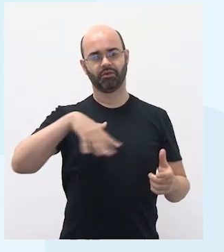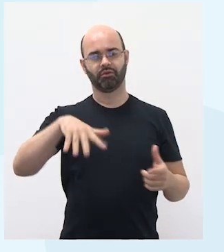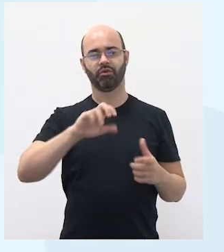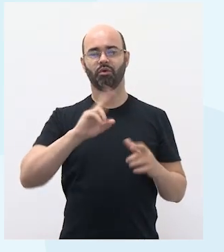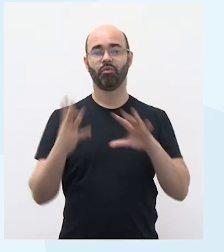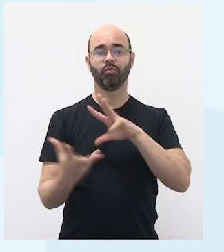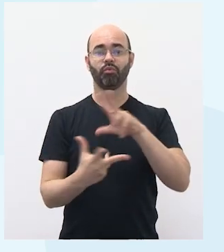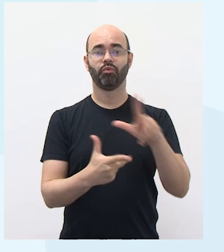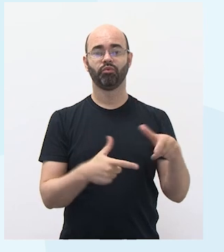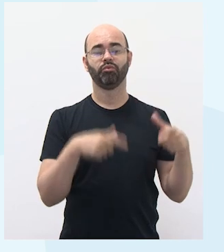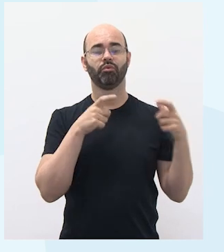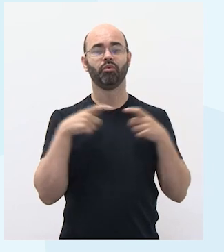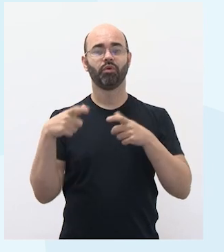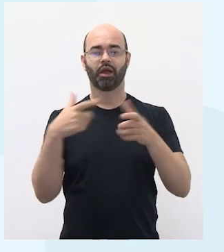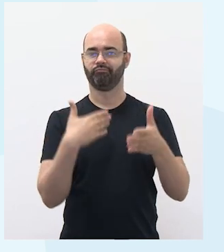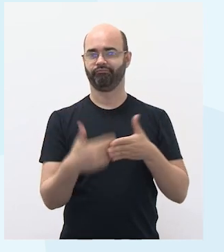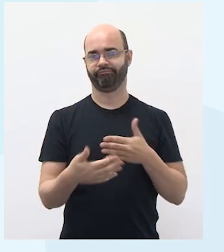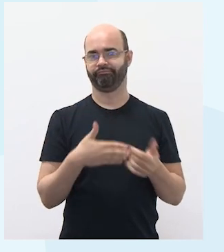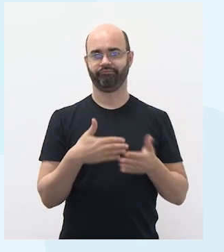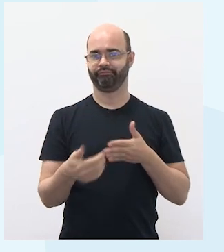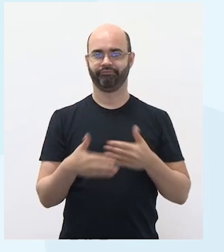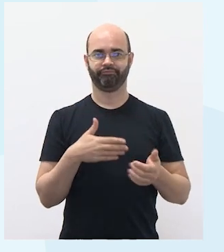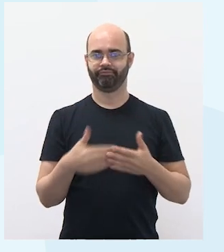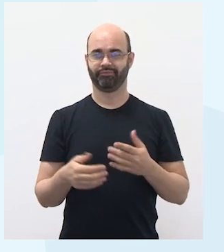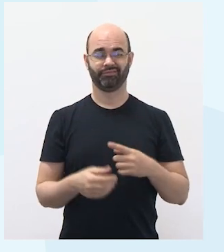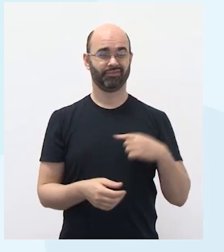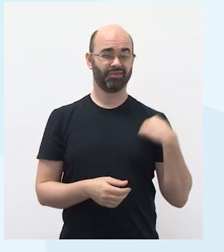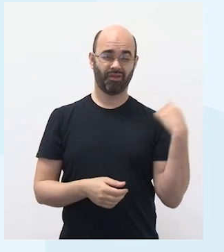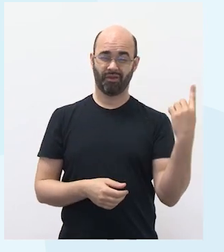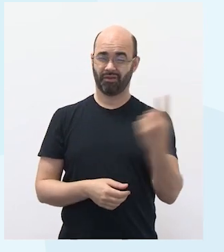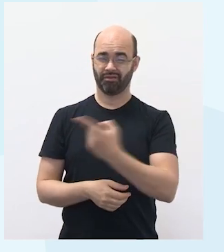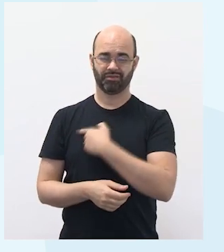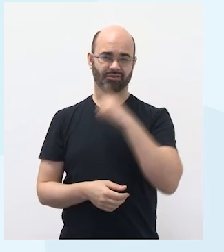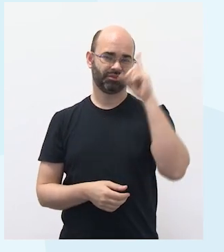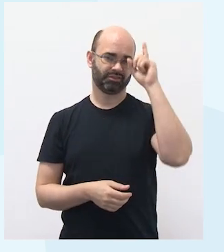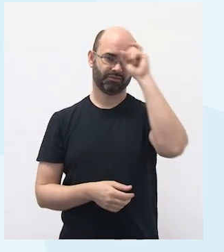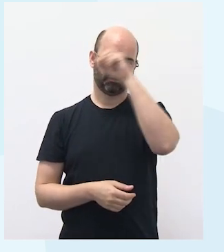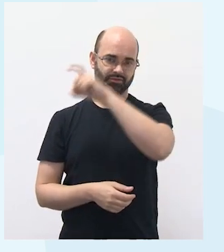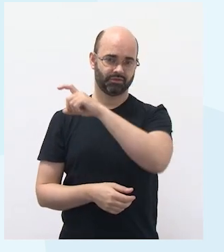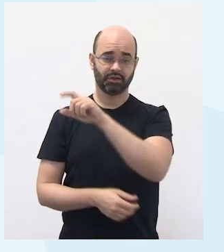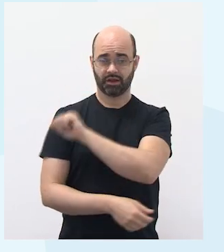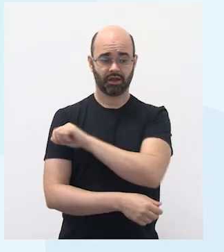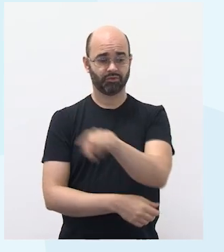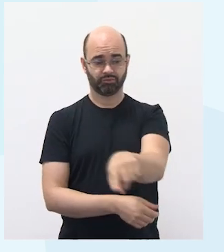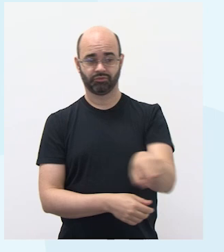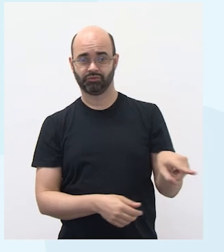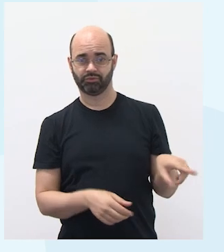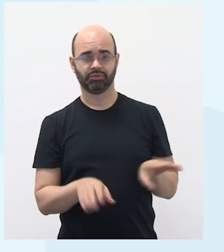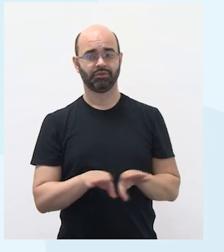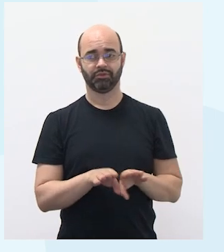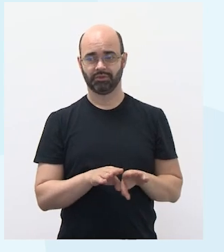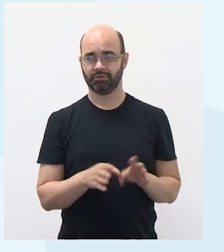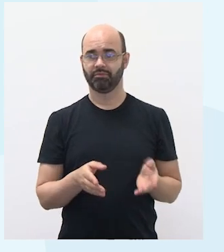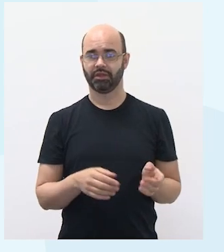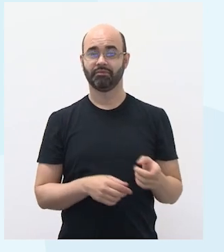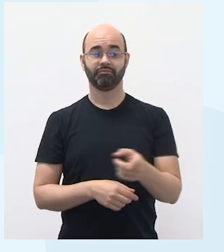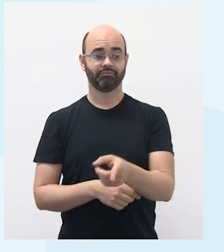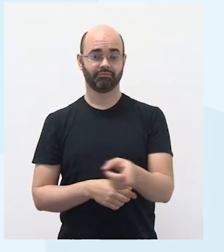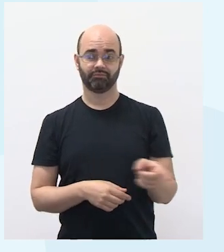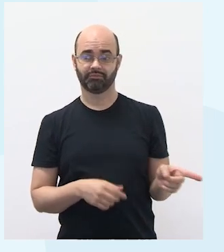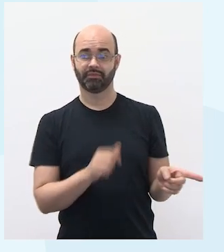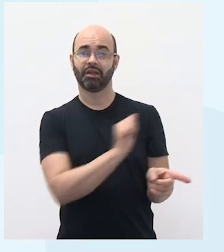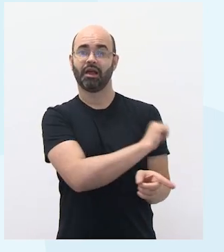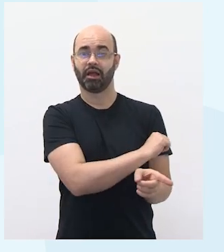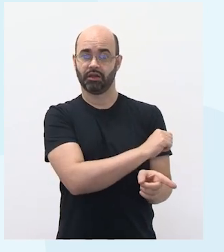mundo, né? Todos nós temos dificuldades e os nossos alunos não são diferentes. Eles devem ser olhados sem